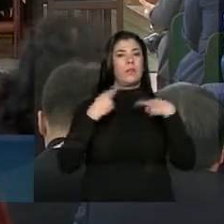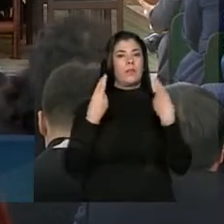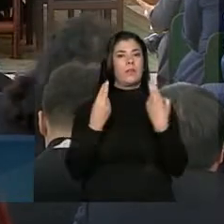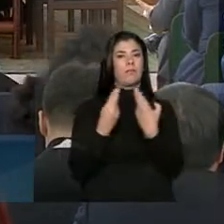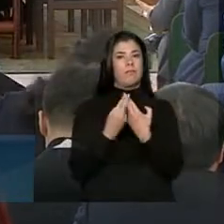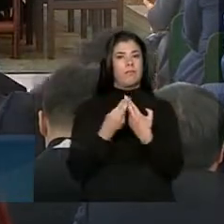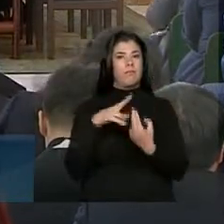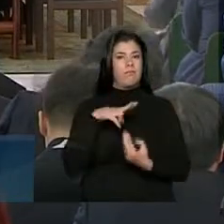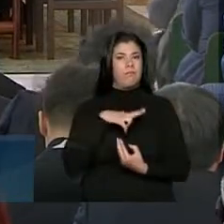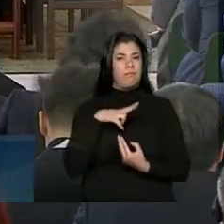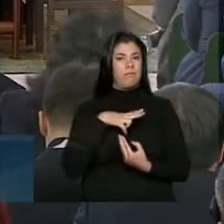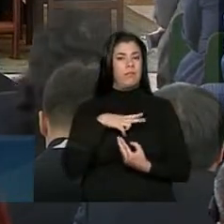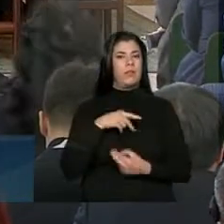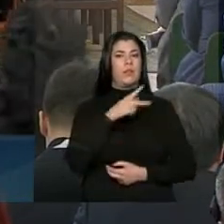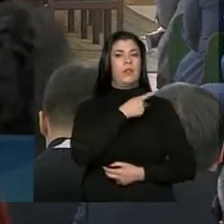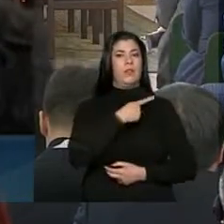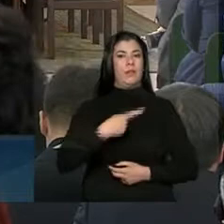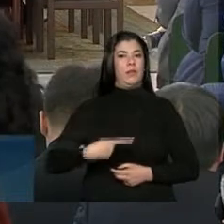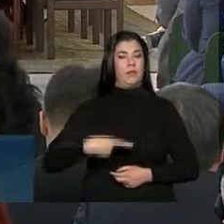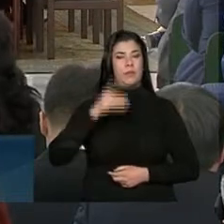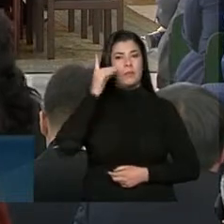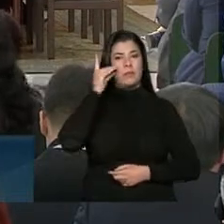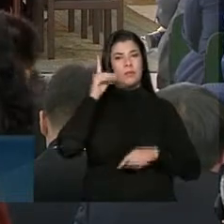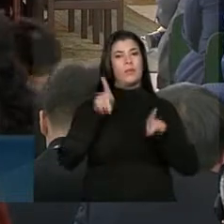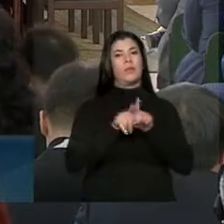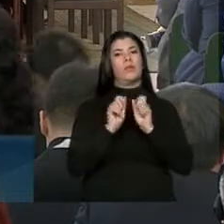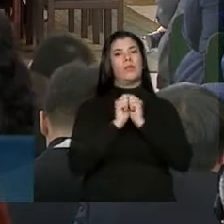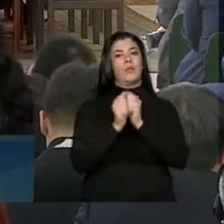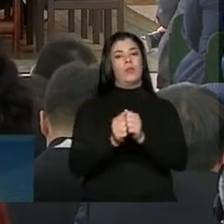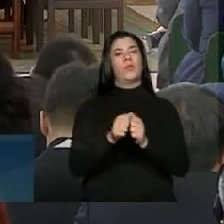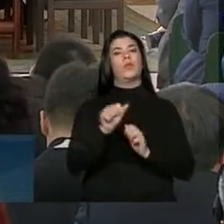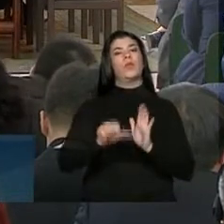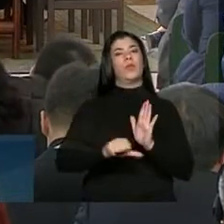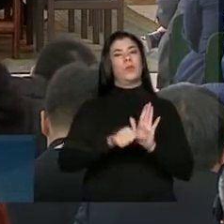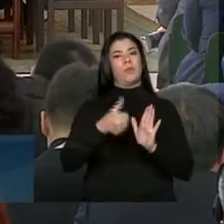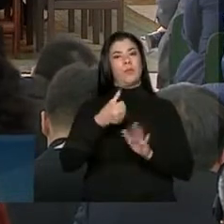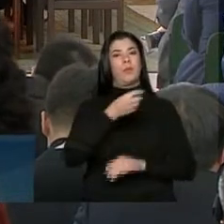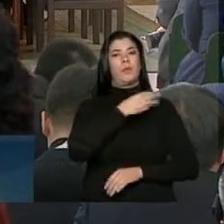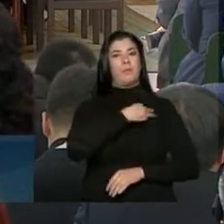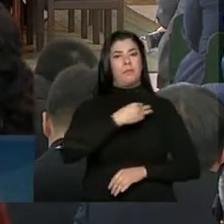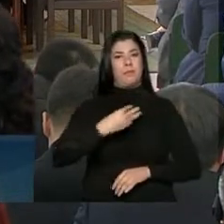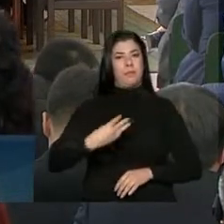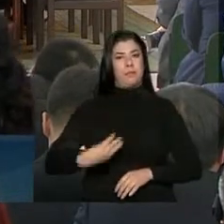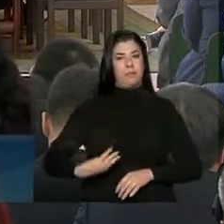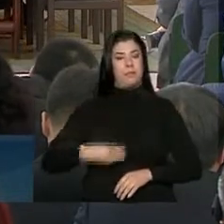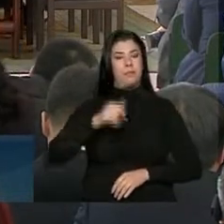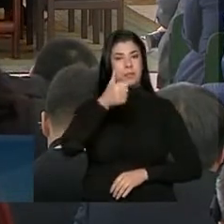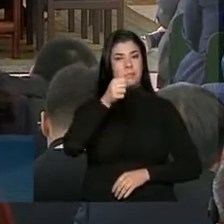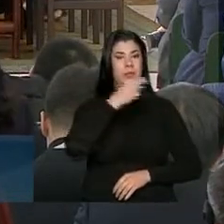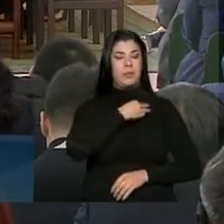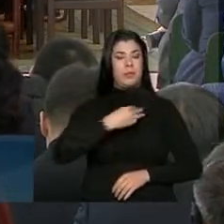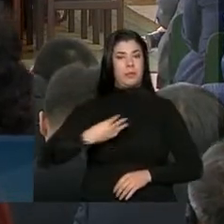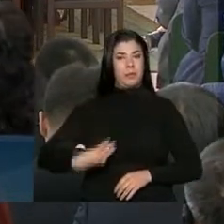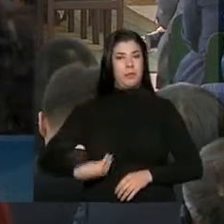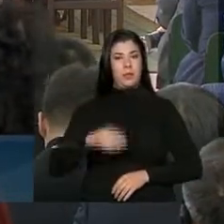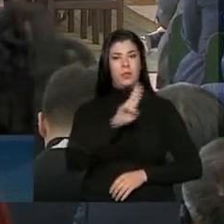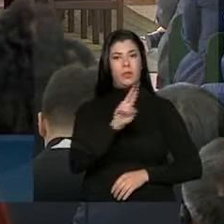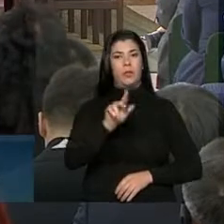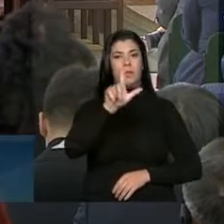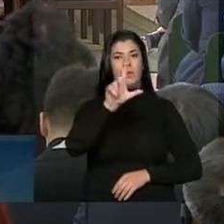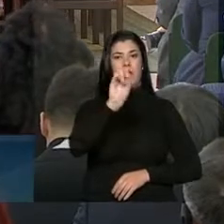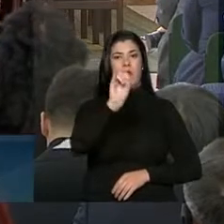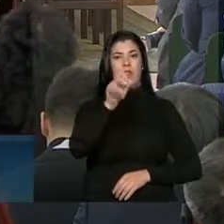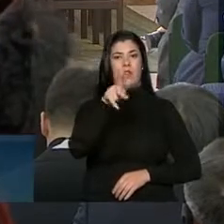entre a presidenta Dilma e o primeiro-ministro chinês Li Keqiang no Palácio do Planalto. Ele que